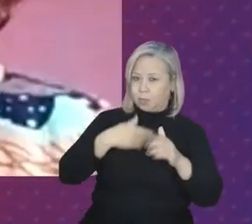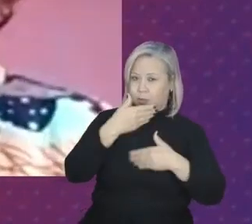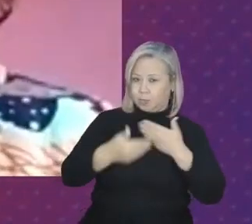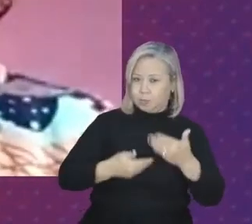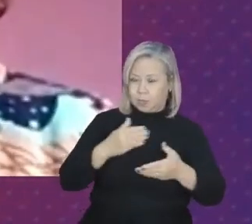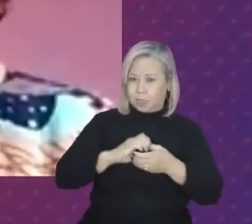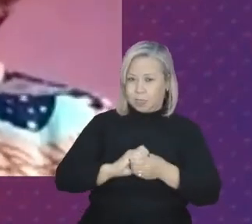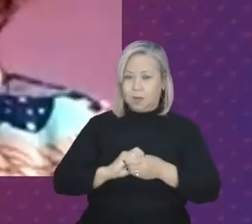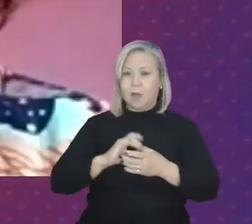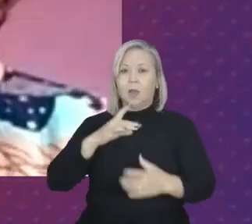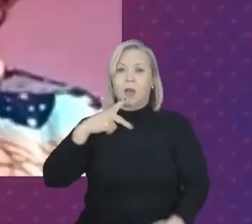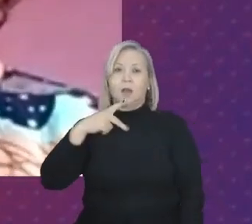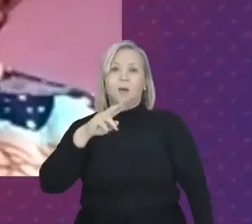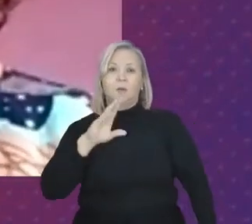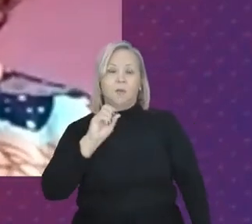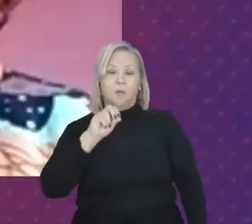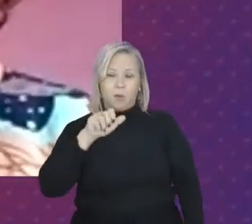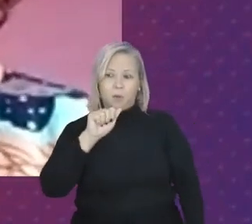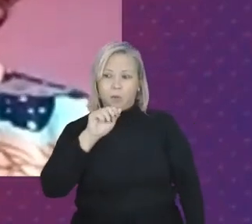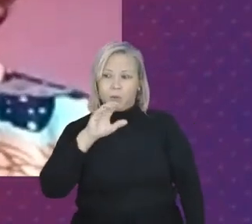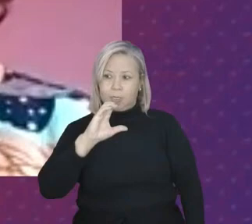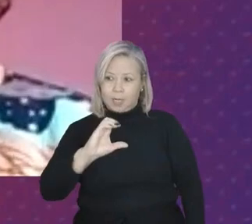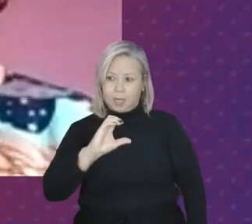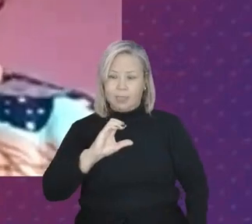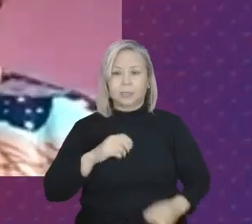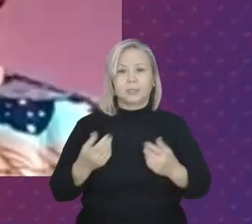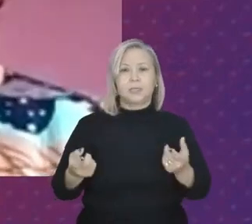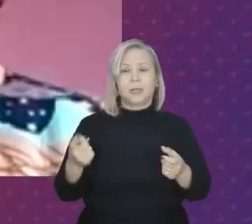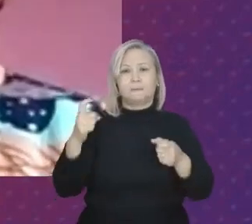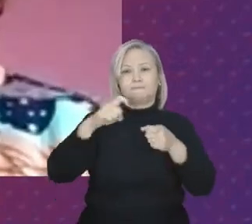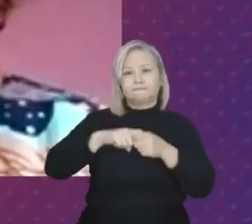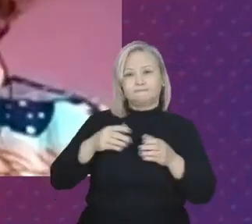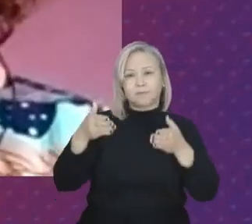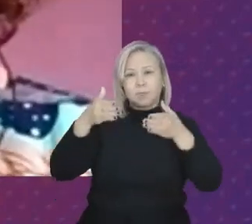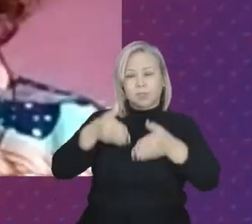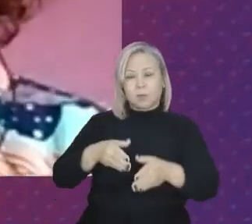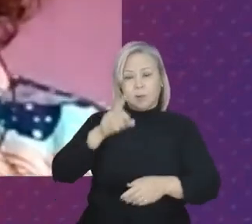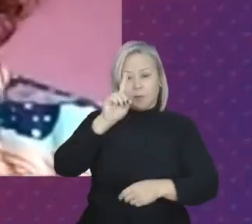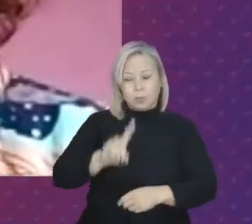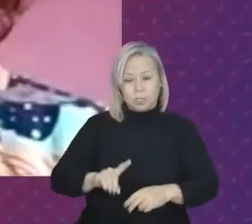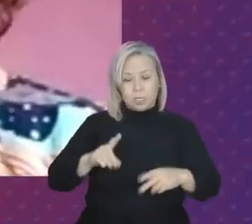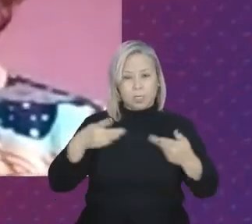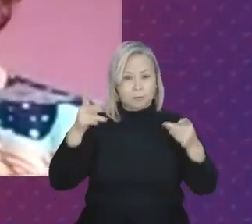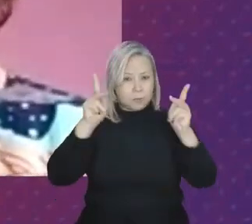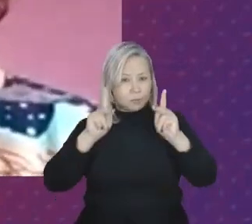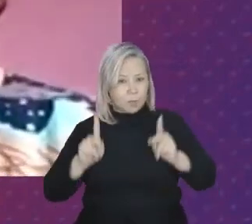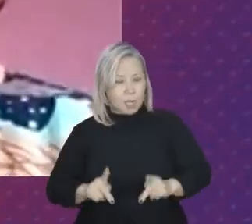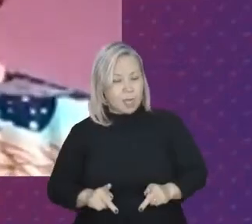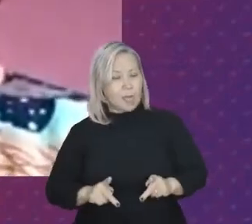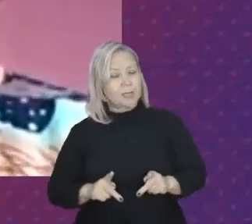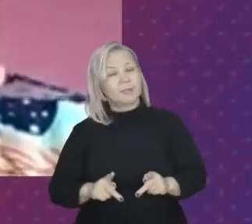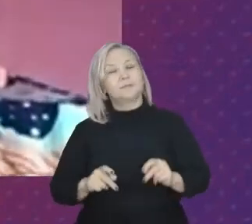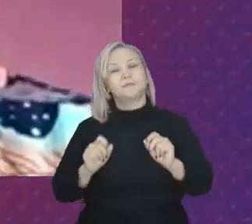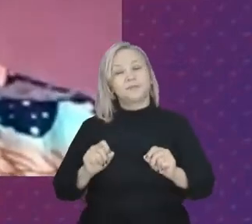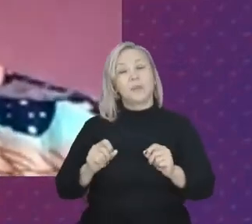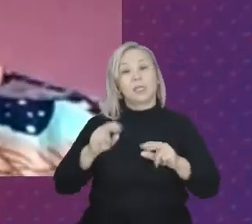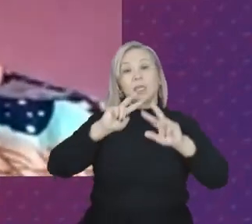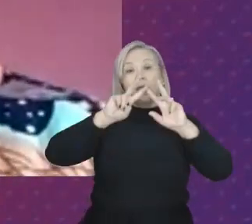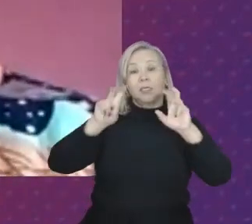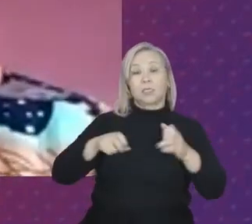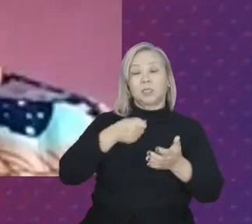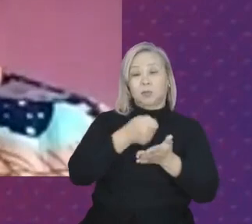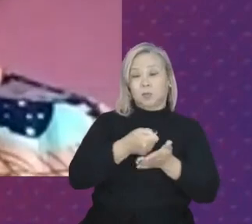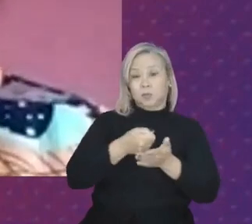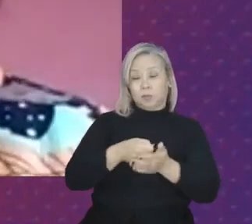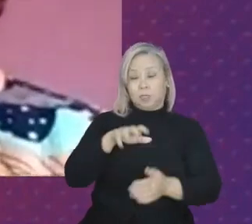PRONASSE, ele era voltado para a construção de redes de paz e de mediação de conflitos dentro de